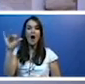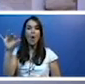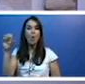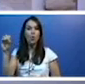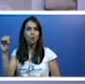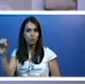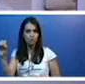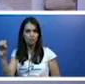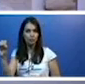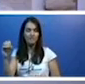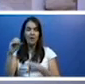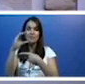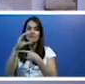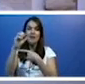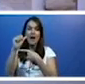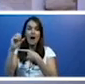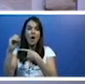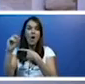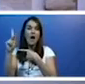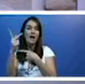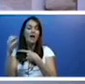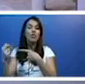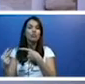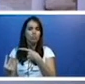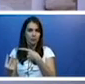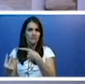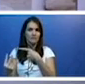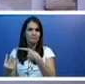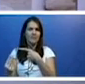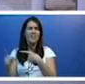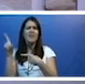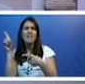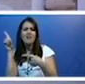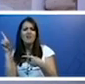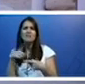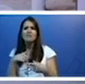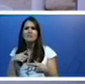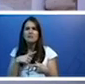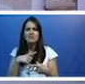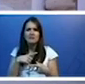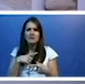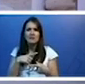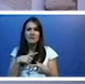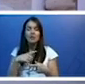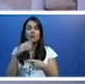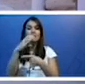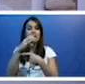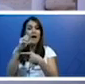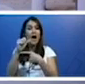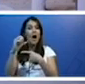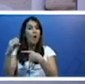CaOH2, ele é obtido pela reação entre o óxido de cálcio, que é o CaO, que a gente vai aprender ainda